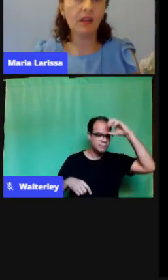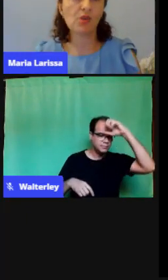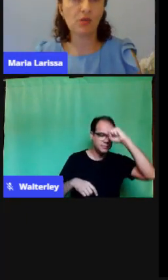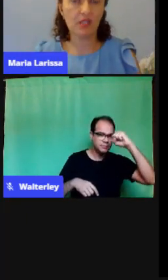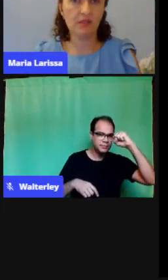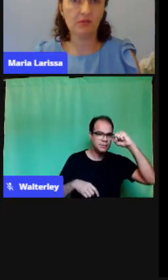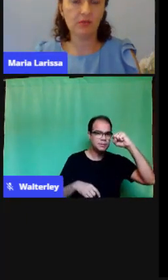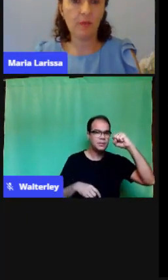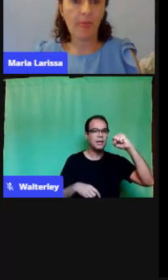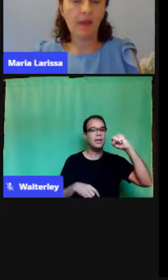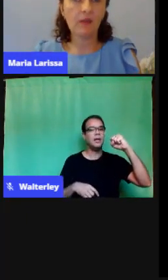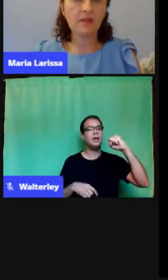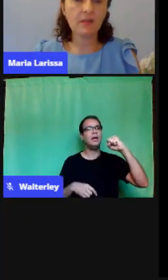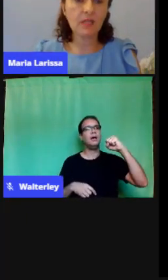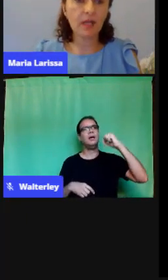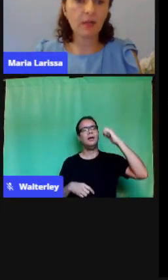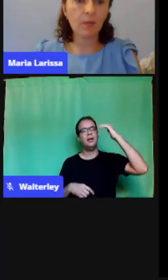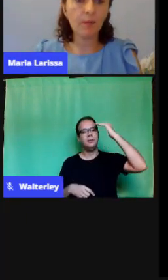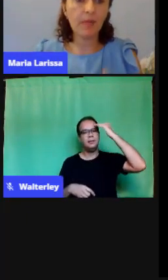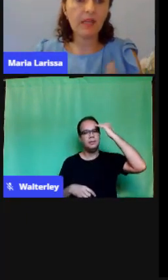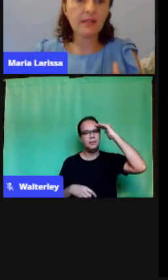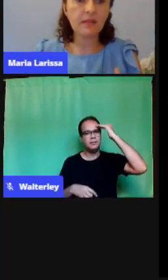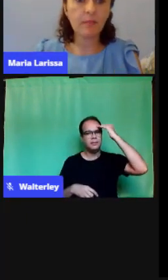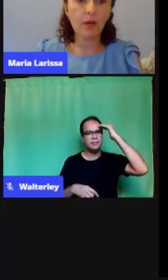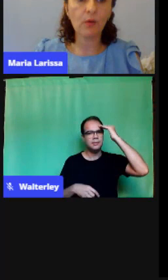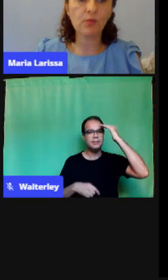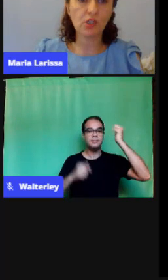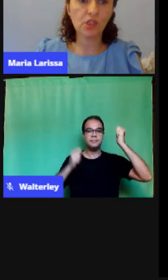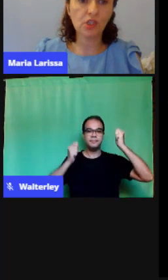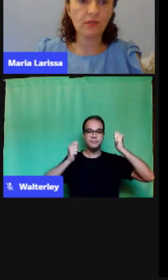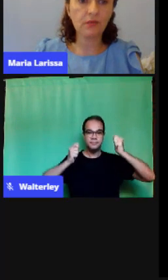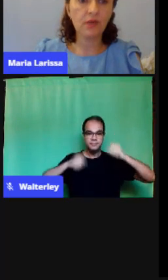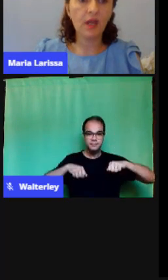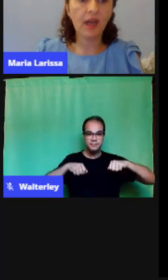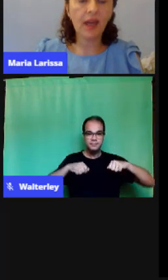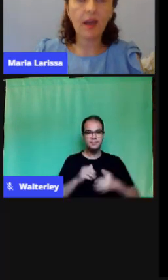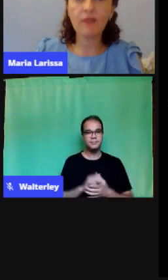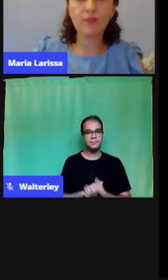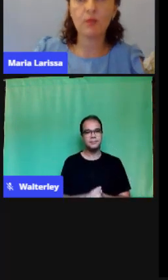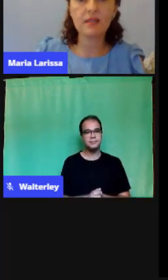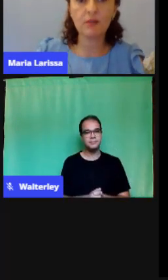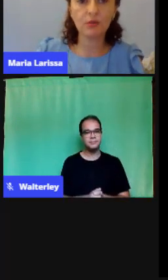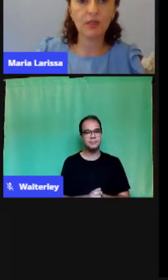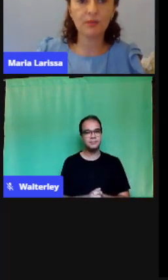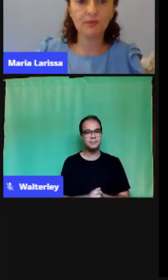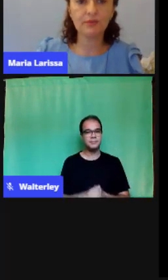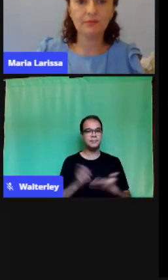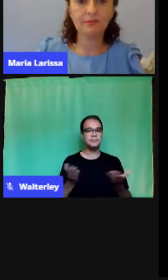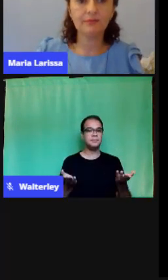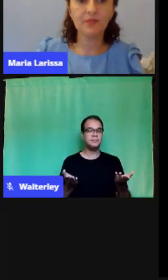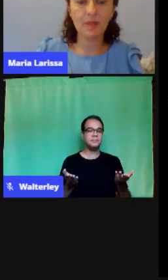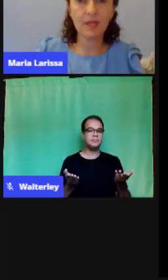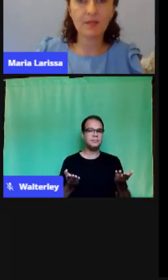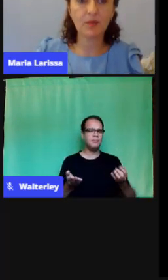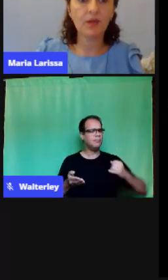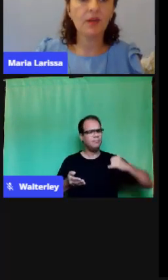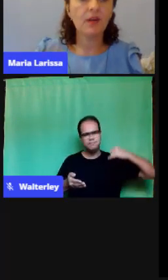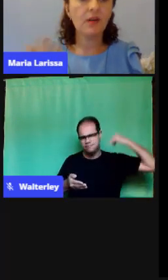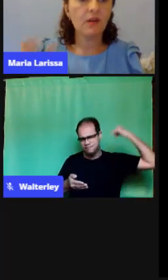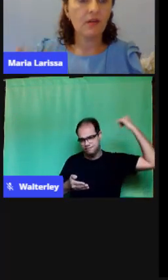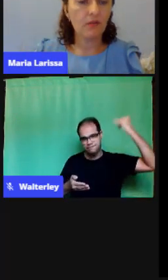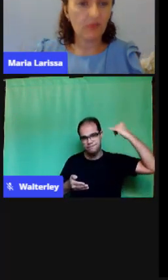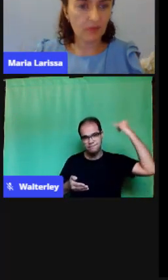ele aprendeu jogando. E nós temos que lembrar que o principal objetivo é a formação do aluno, não é